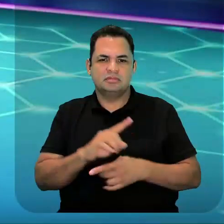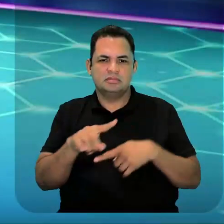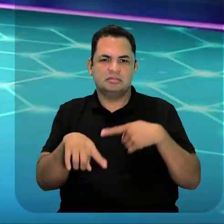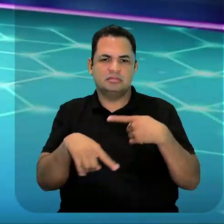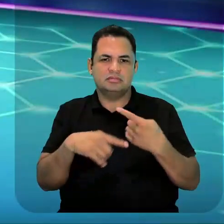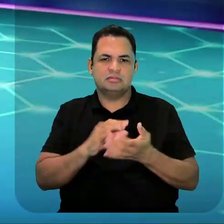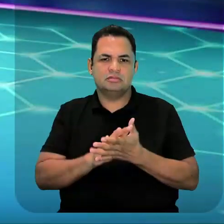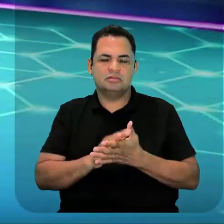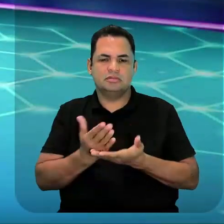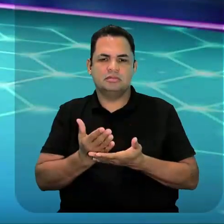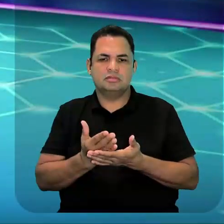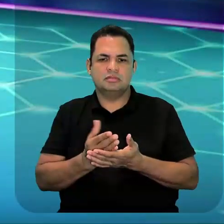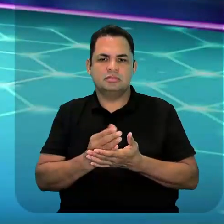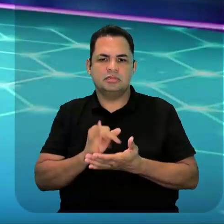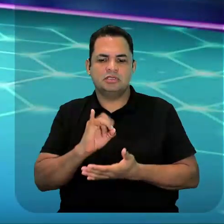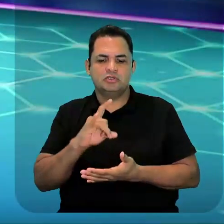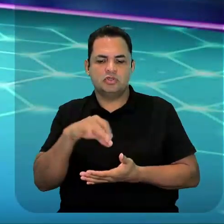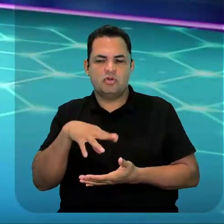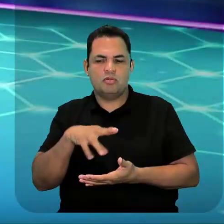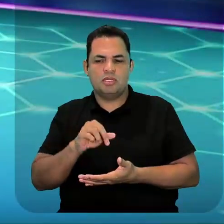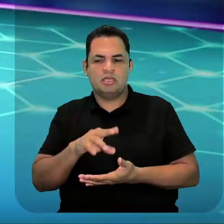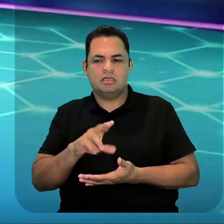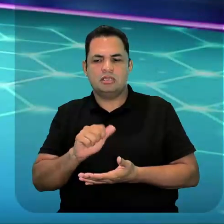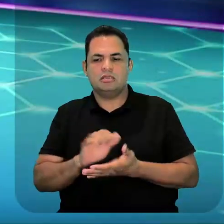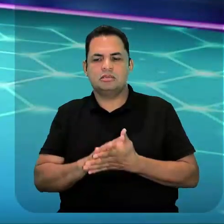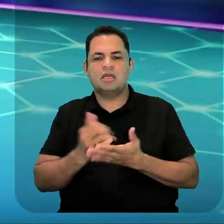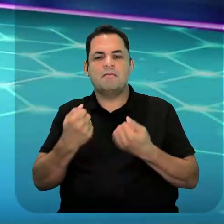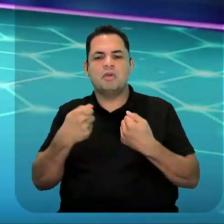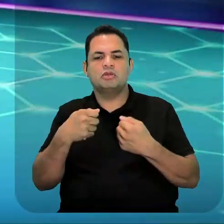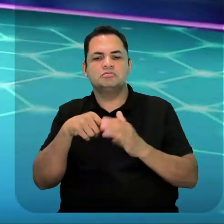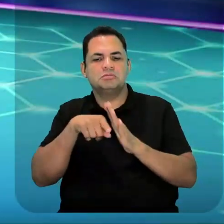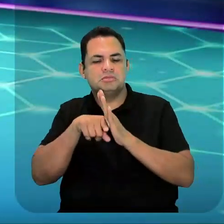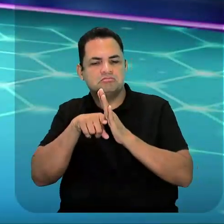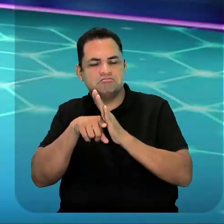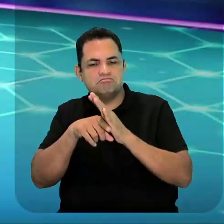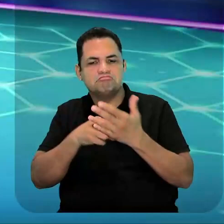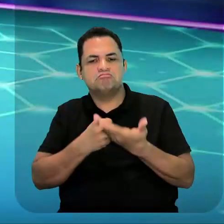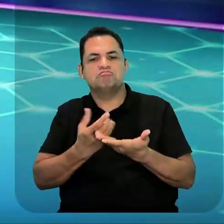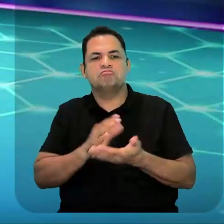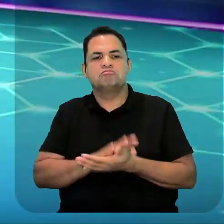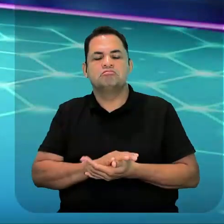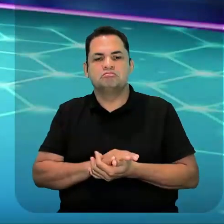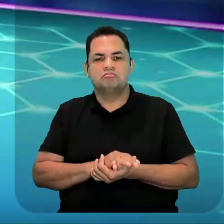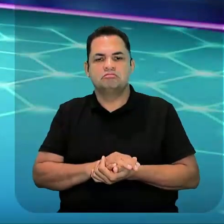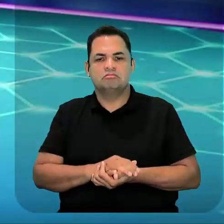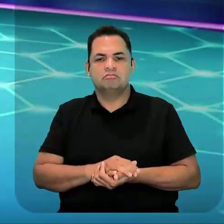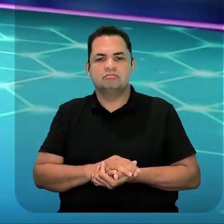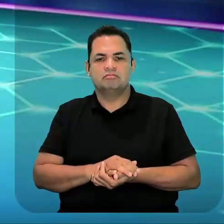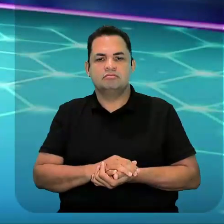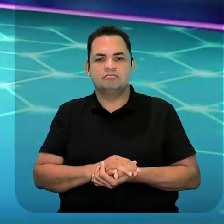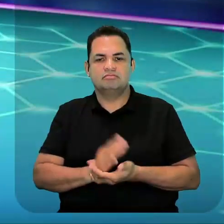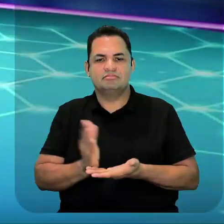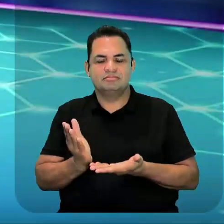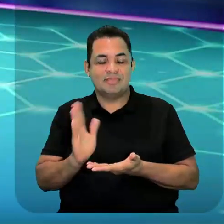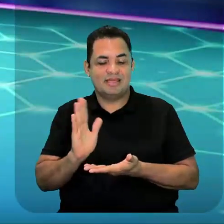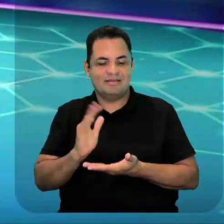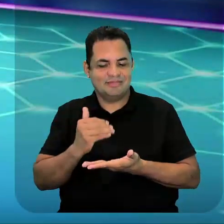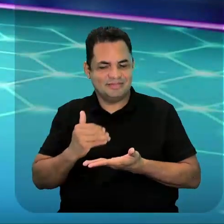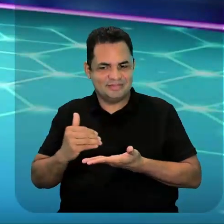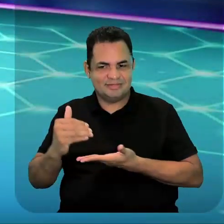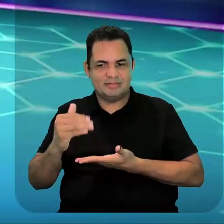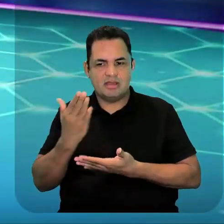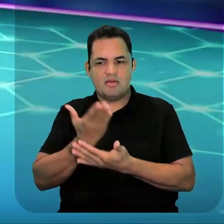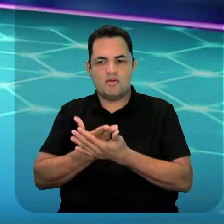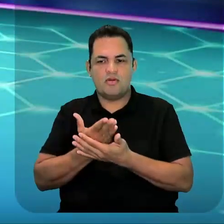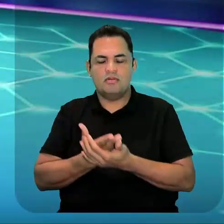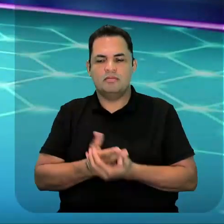gente vai falar um pouquinho sobre isomeria. Quem puder já ir pesquisando, quanto mais conhecimento, melhor. Então, até a próxima aula.